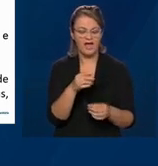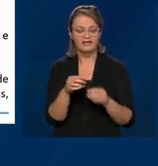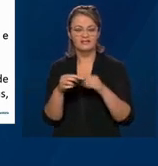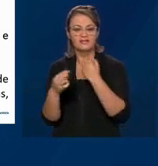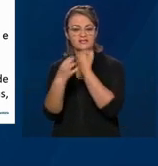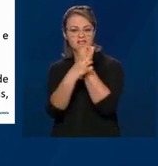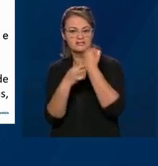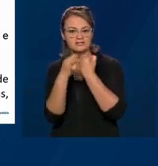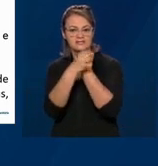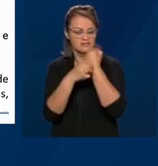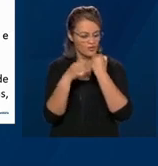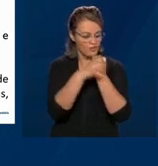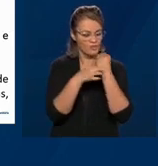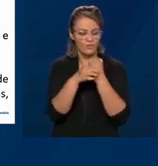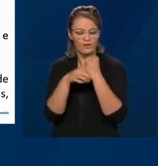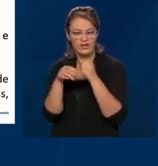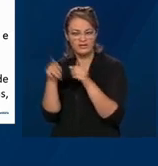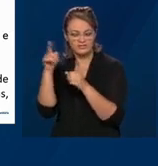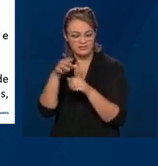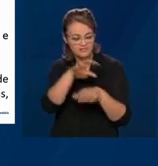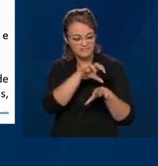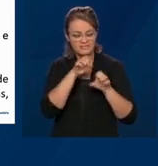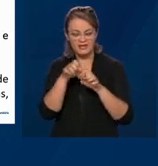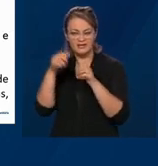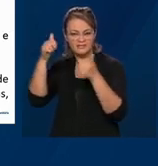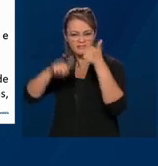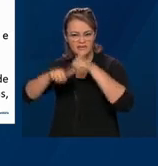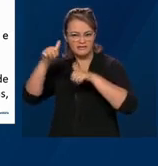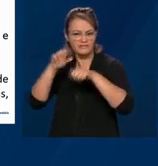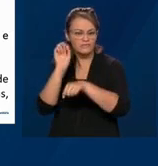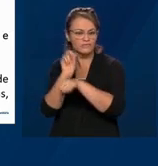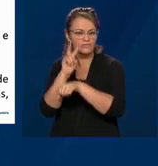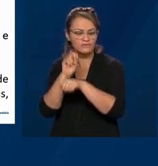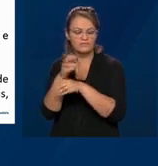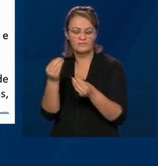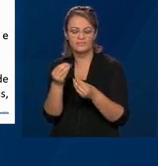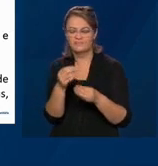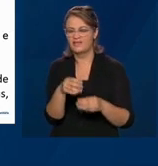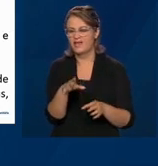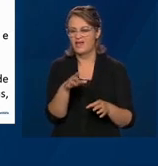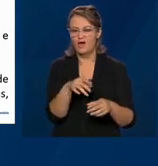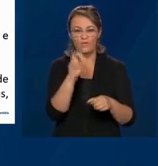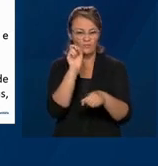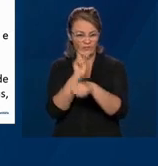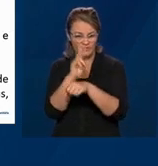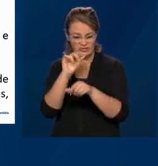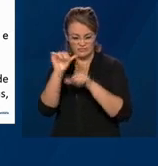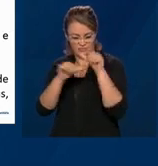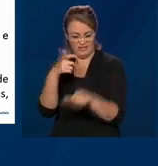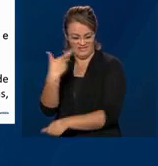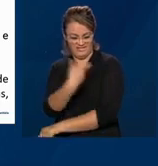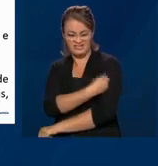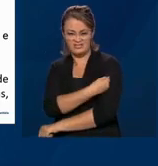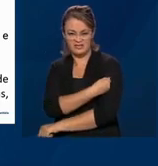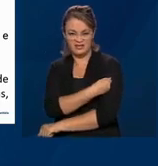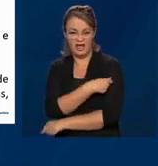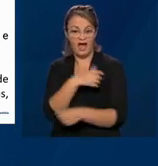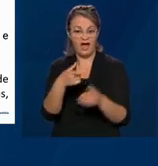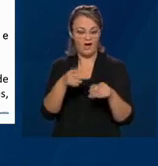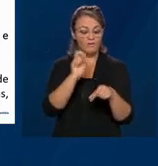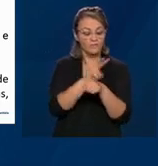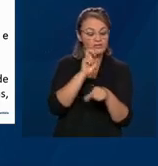para cultivo do vírus. O vírus, para que se possa transformar numa vacina, esse vírus precisa